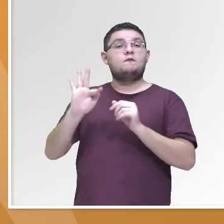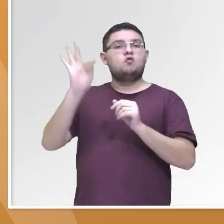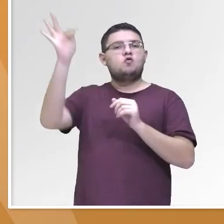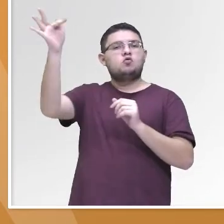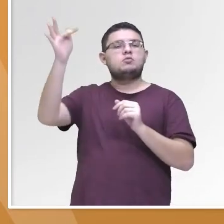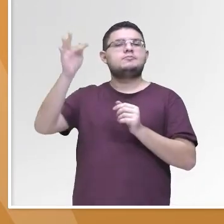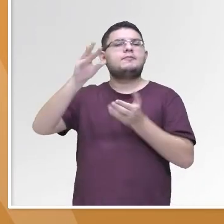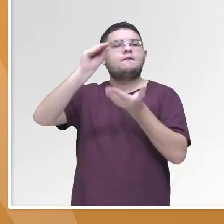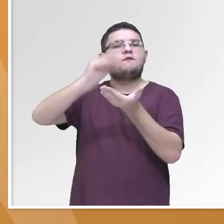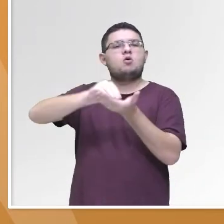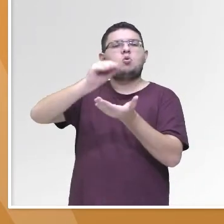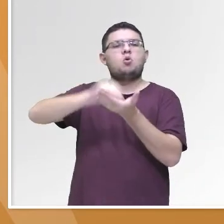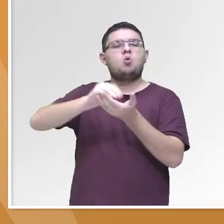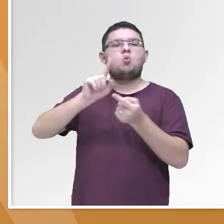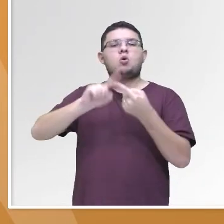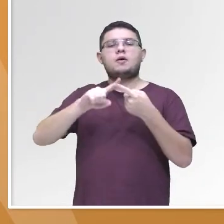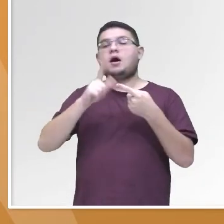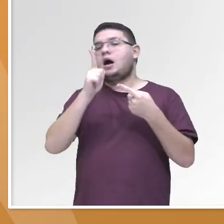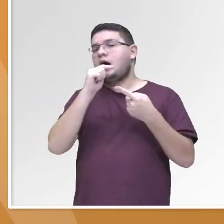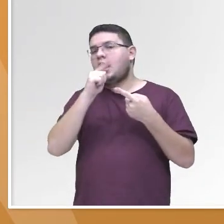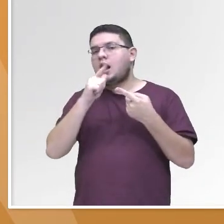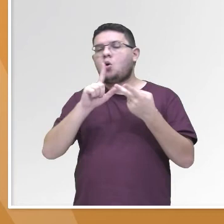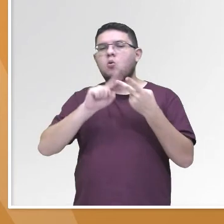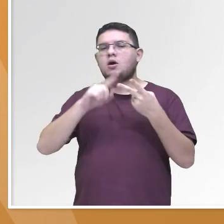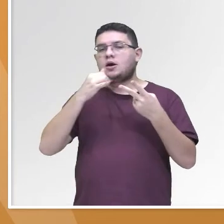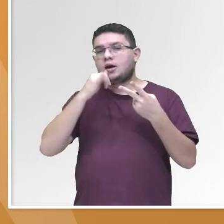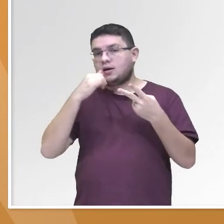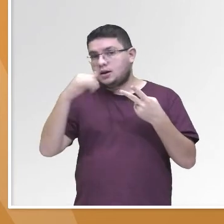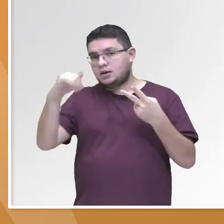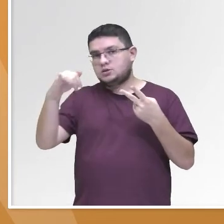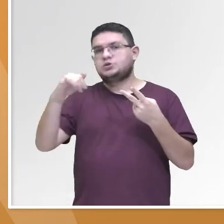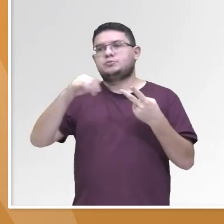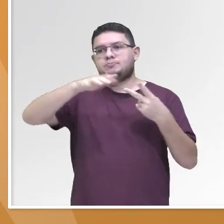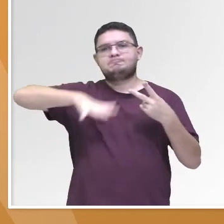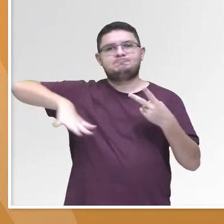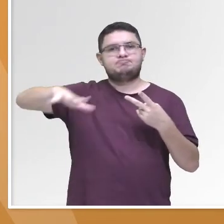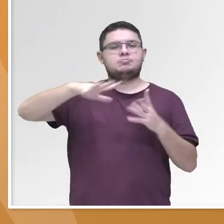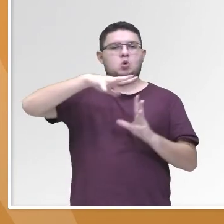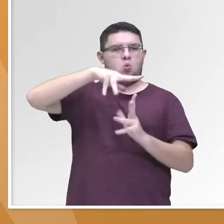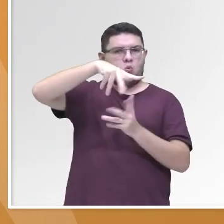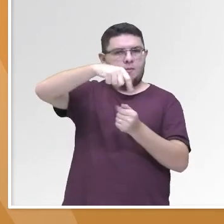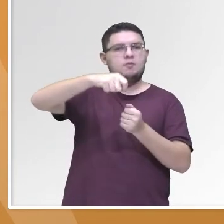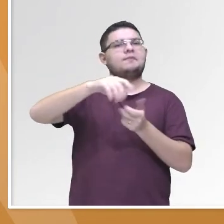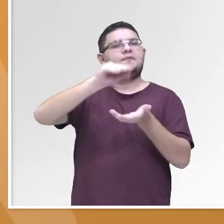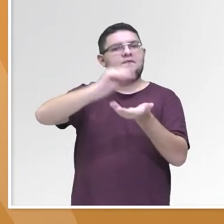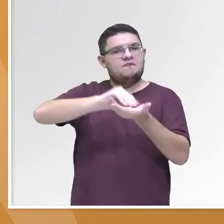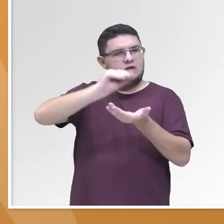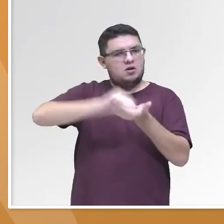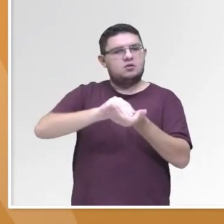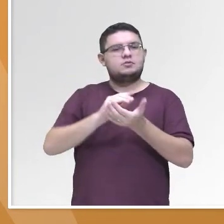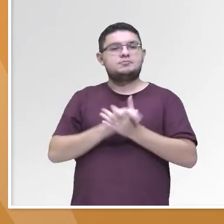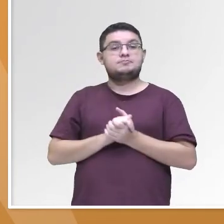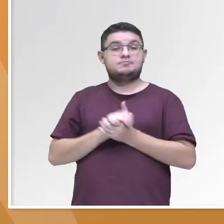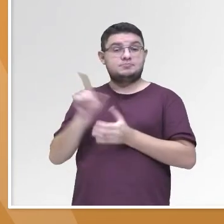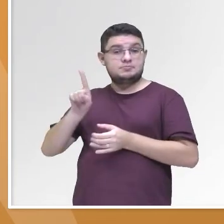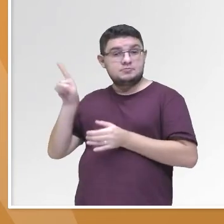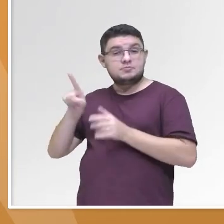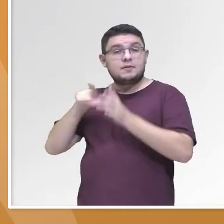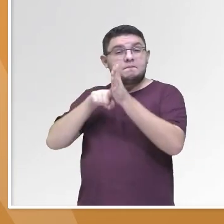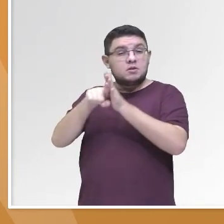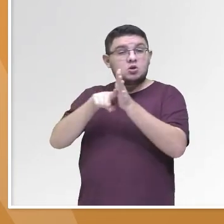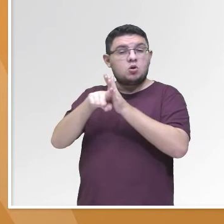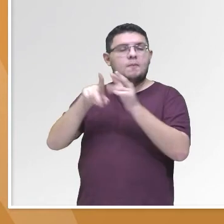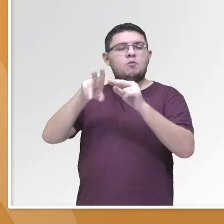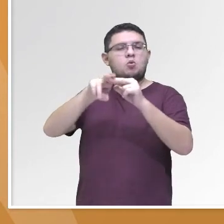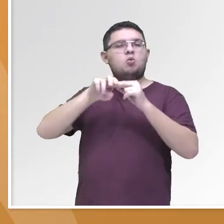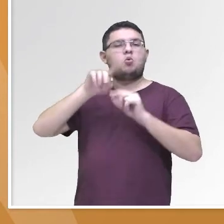haverá aí água, né? E nem energia suficiente. E isso é feito com base na utilização que